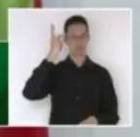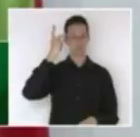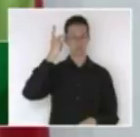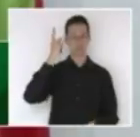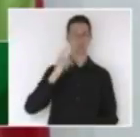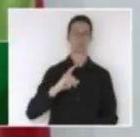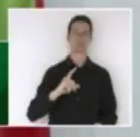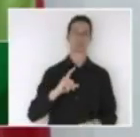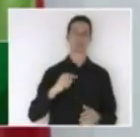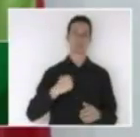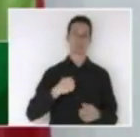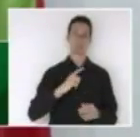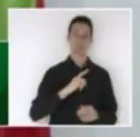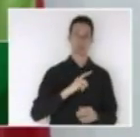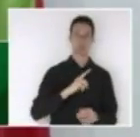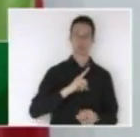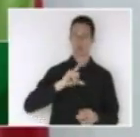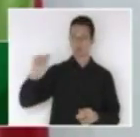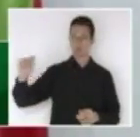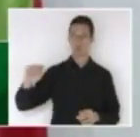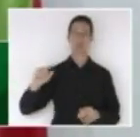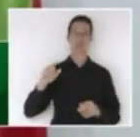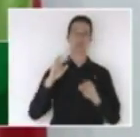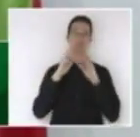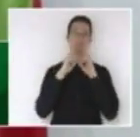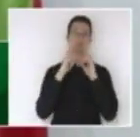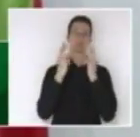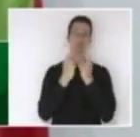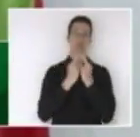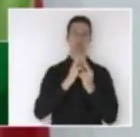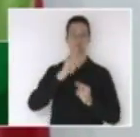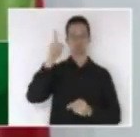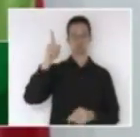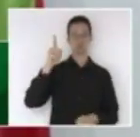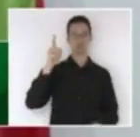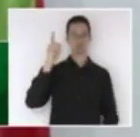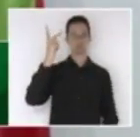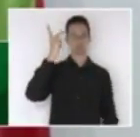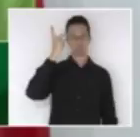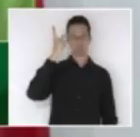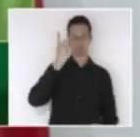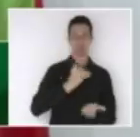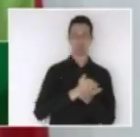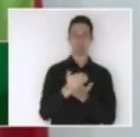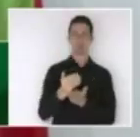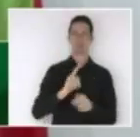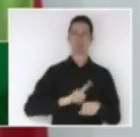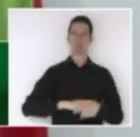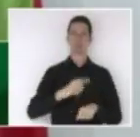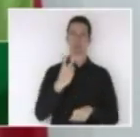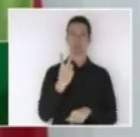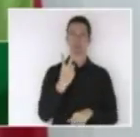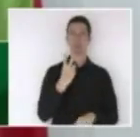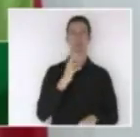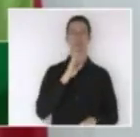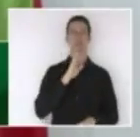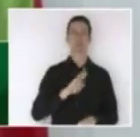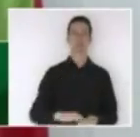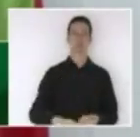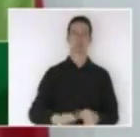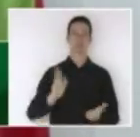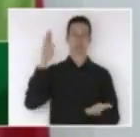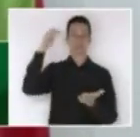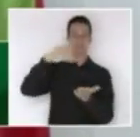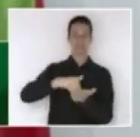estou indo para uma reunião do Diretório Nacional em São Paulo, que começa às 14 horas e vai até amanhã à noite. Então, quero